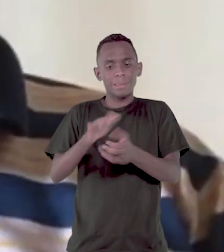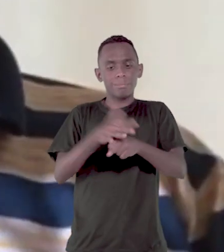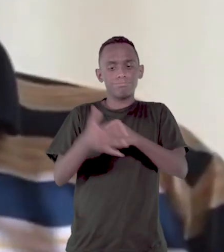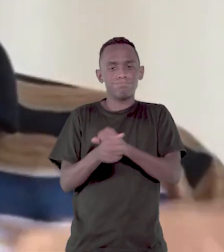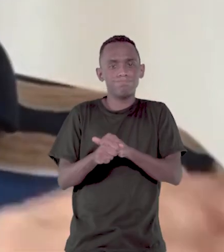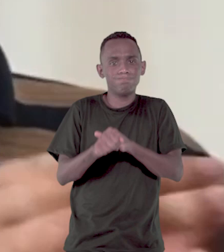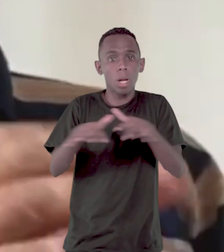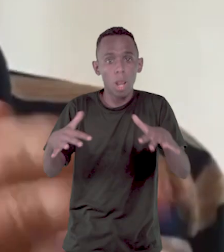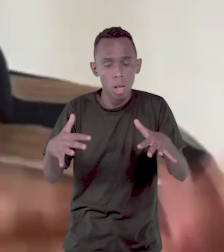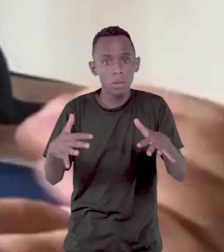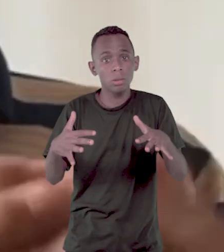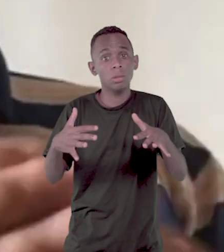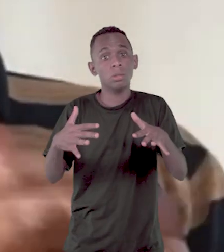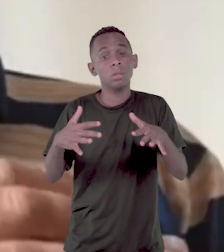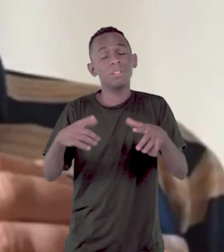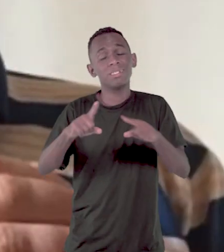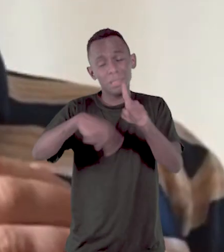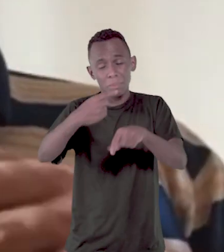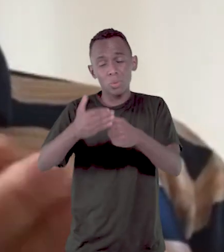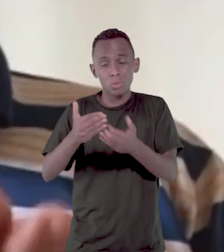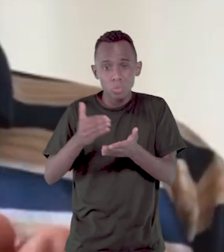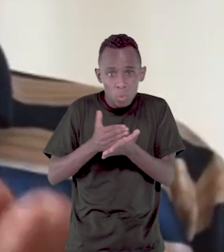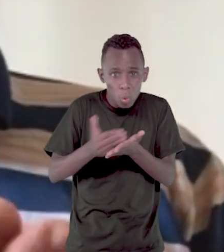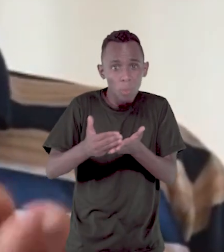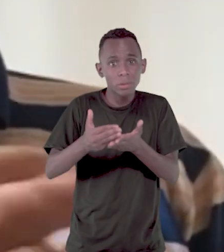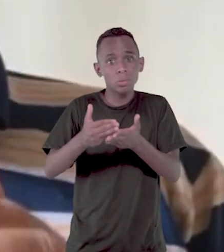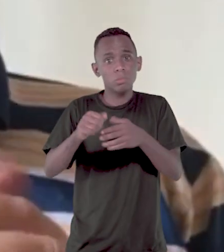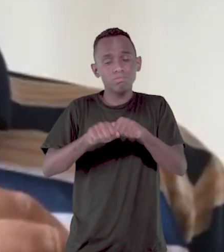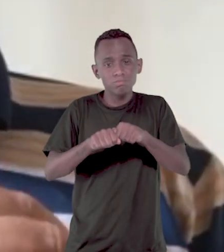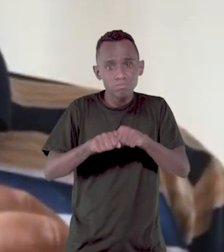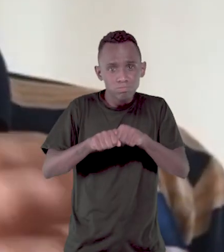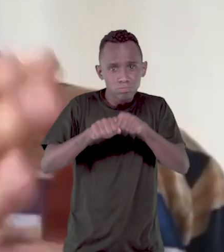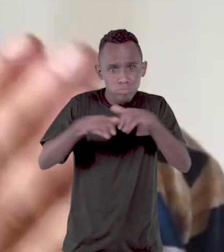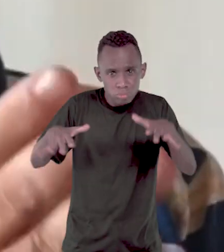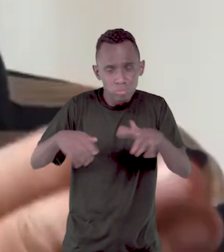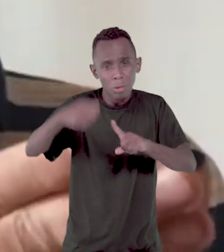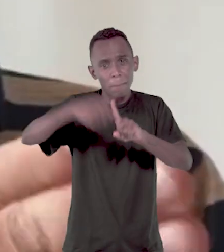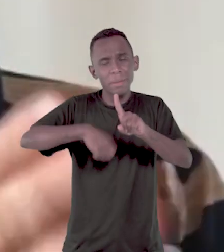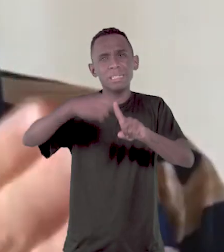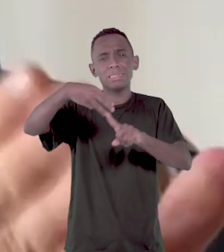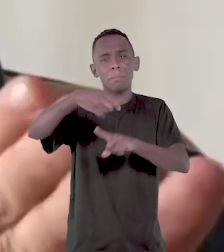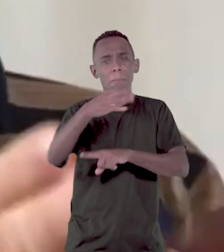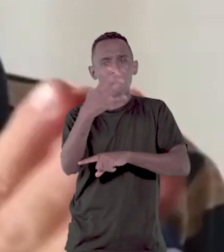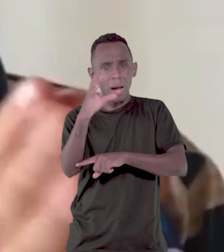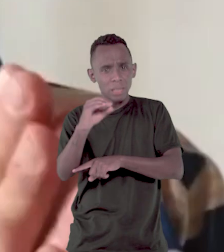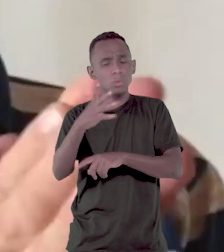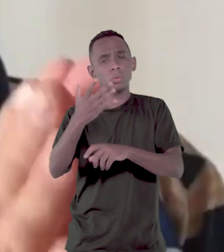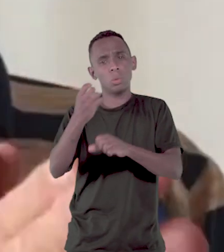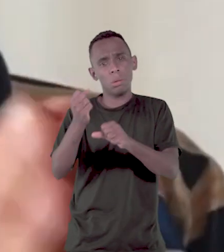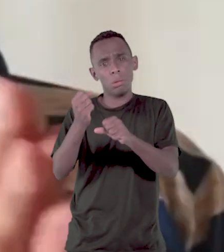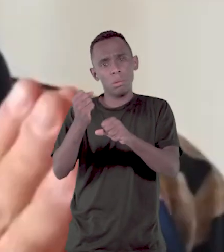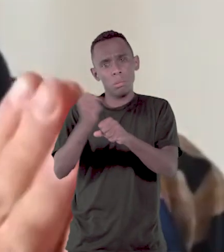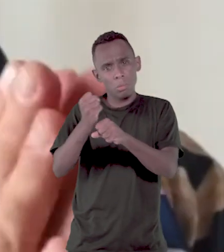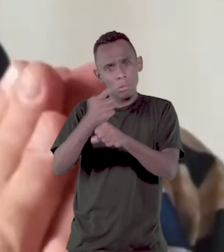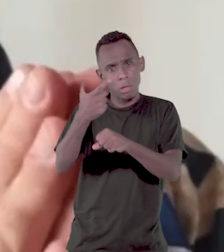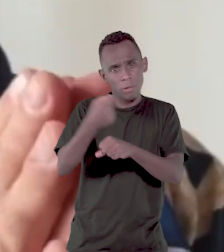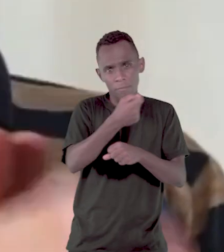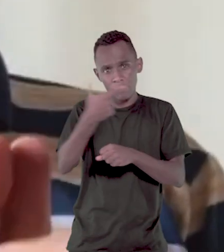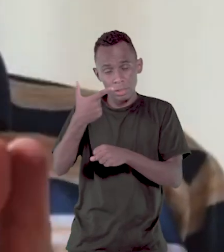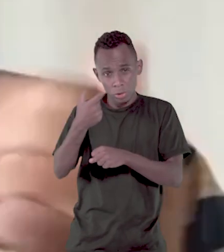da pandemia. Quando veio a pandemia, quando a partir de março, né, de